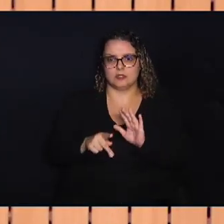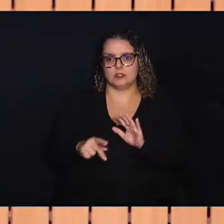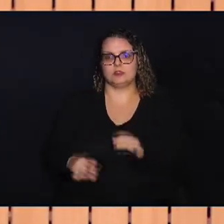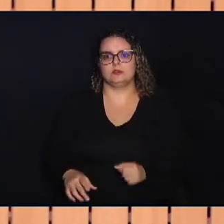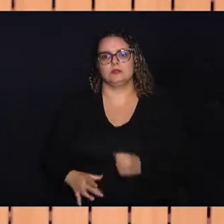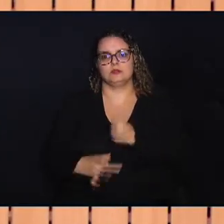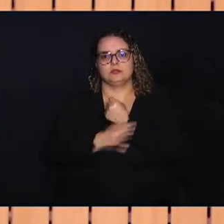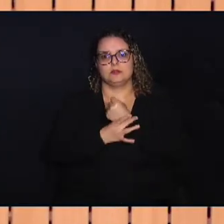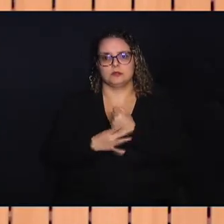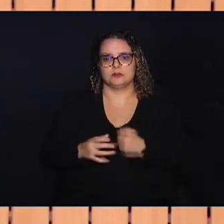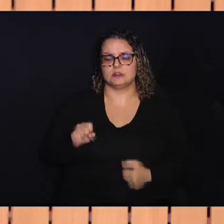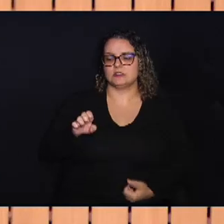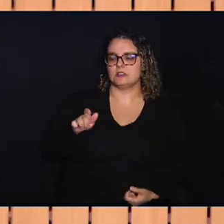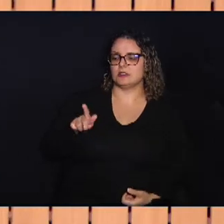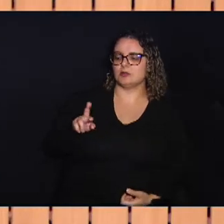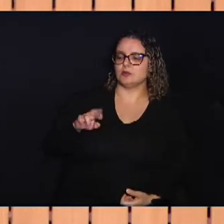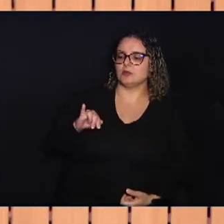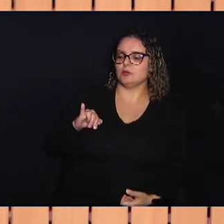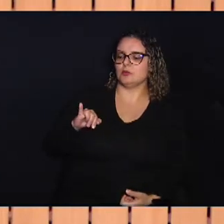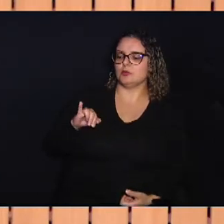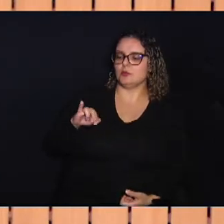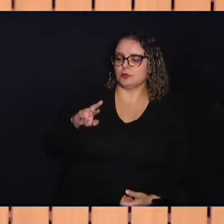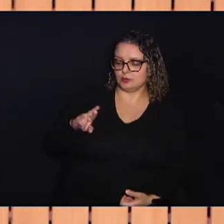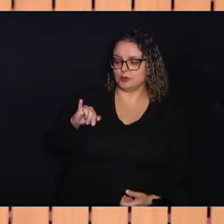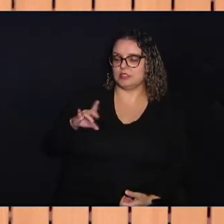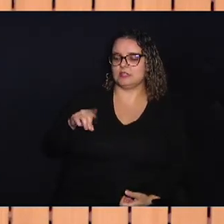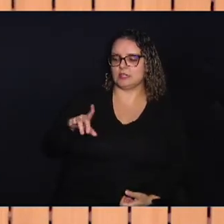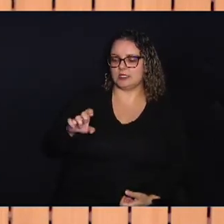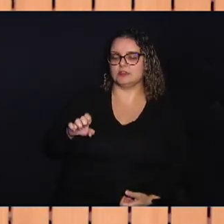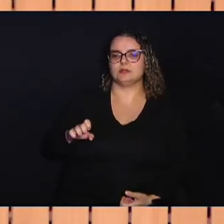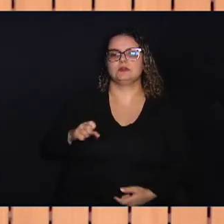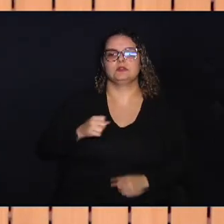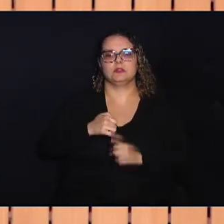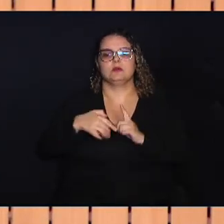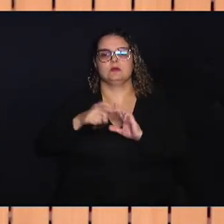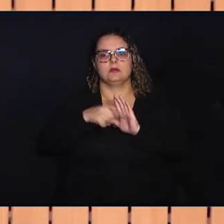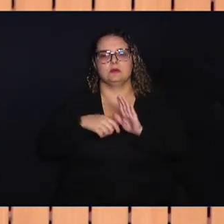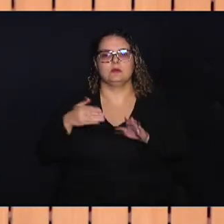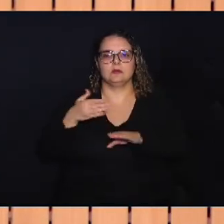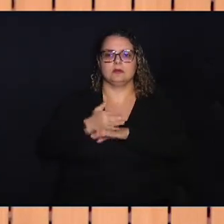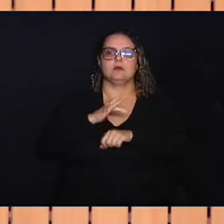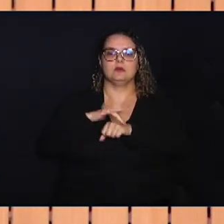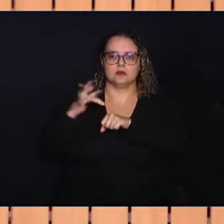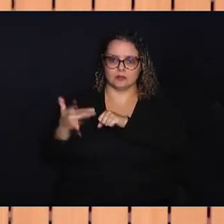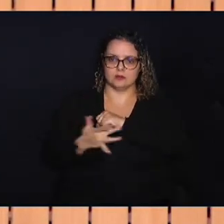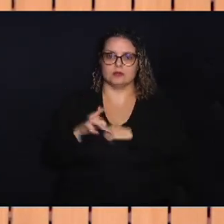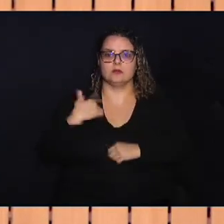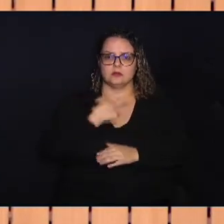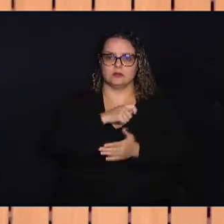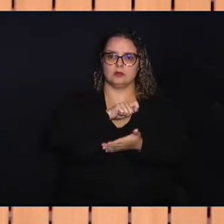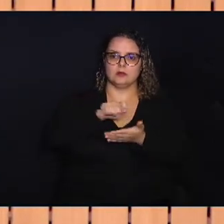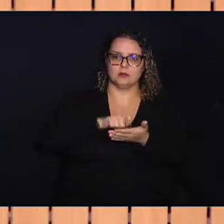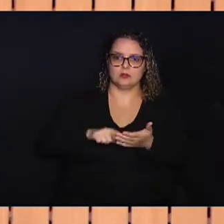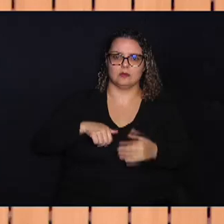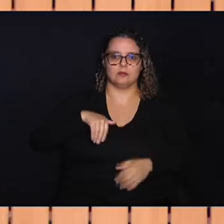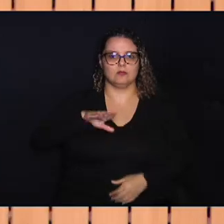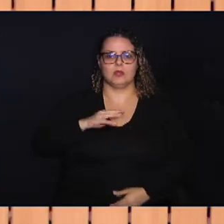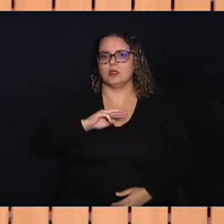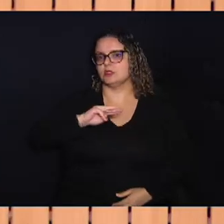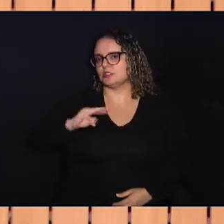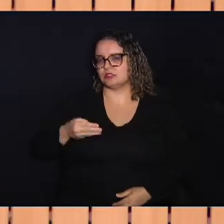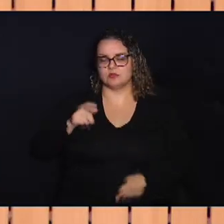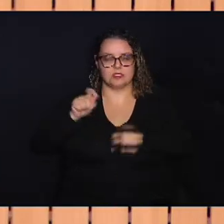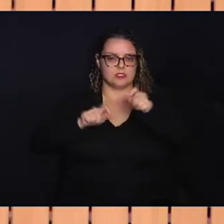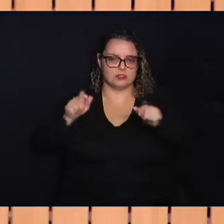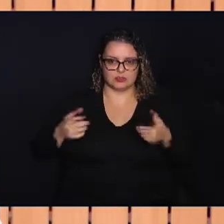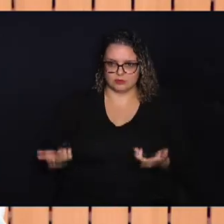Seguridade Social. Então, quero deixar aqui registrado e convidar todo mundo que acesse as nossas redes e assine, junto com mais de milhares de